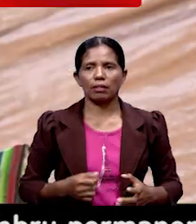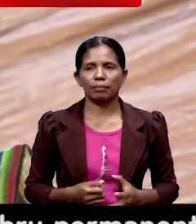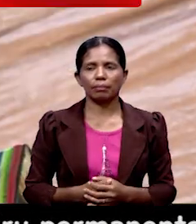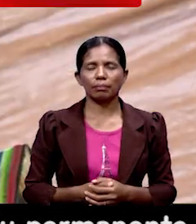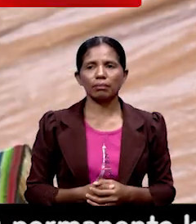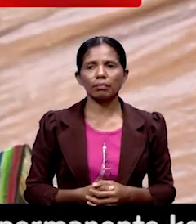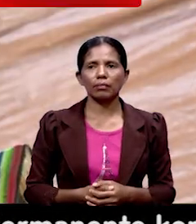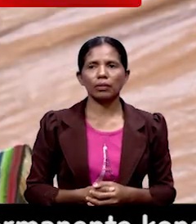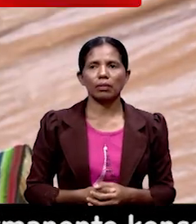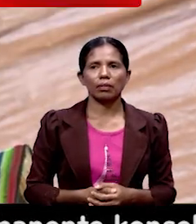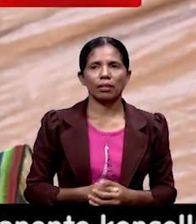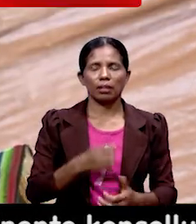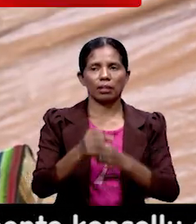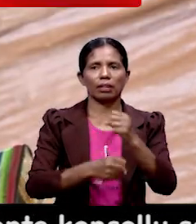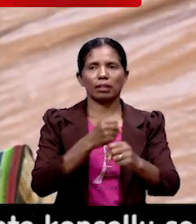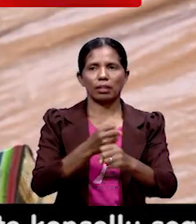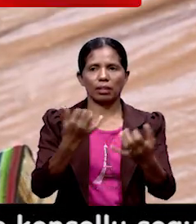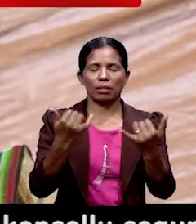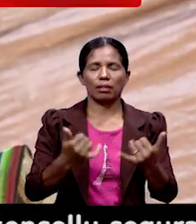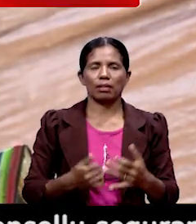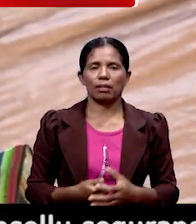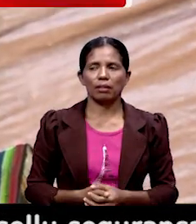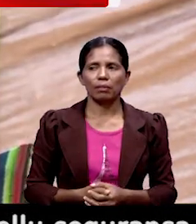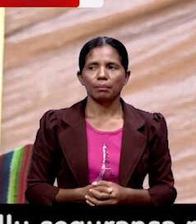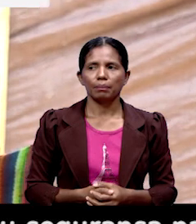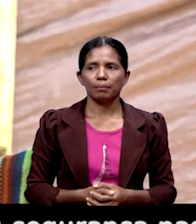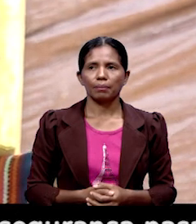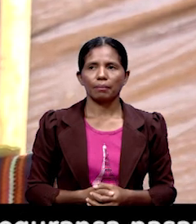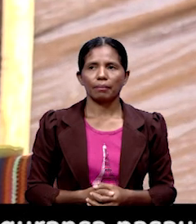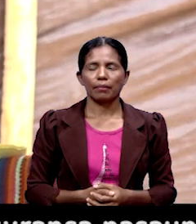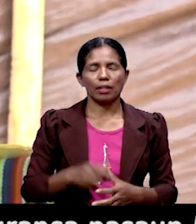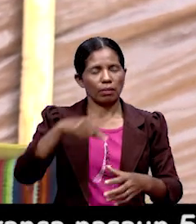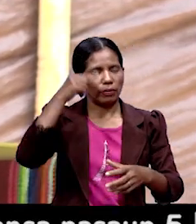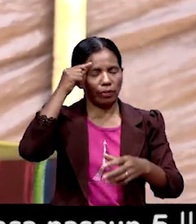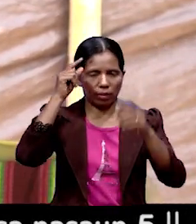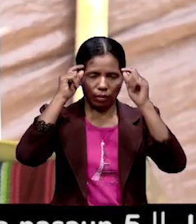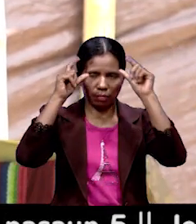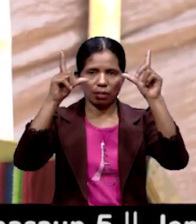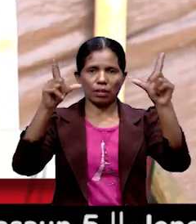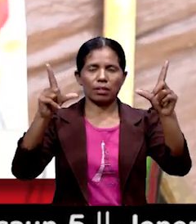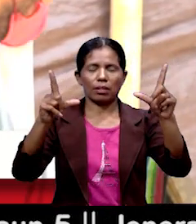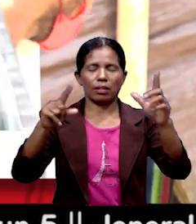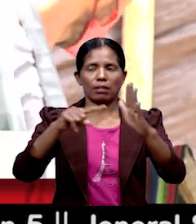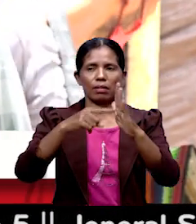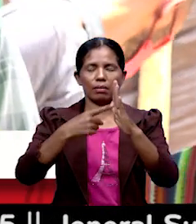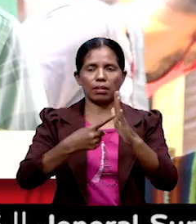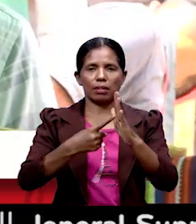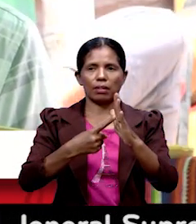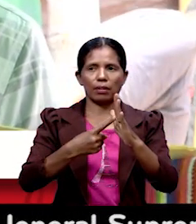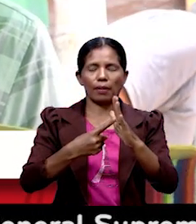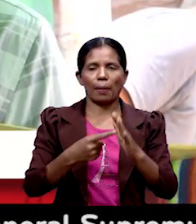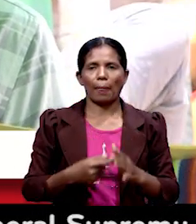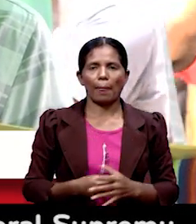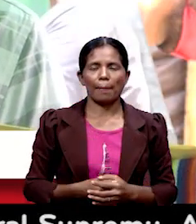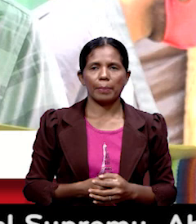serne e tinandane governo Timor Leste começa a trazer TLP de voce